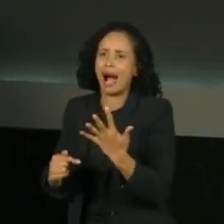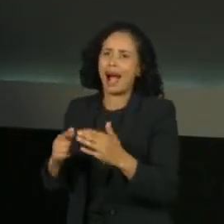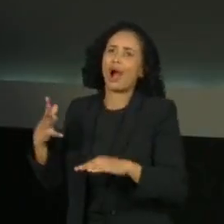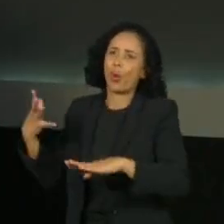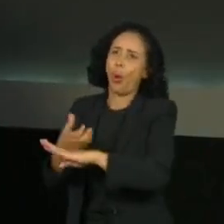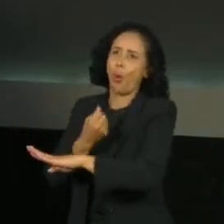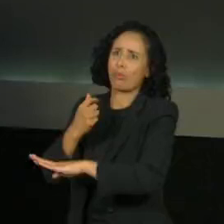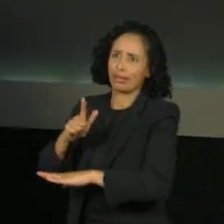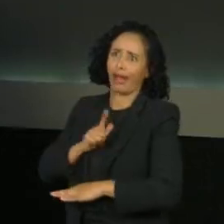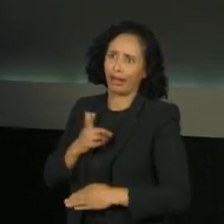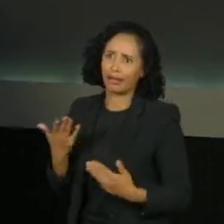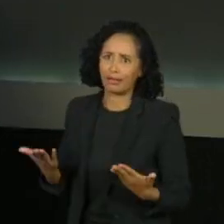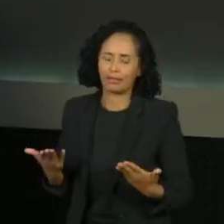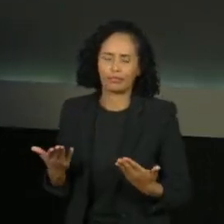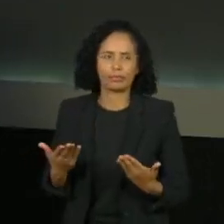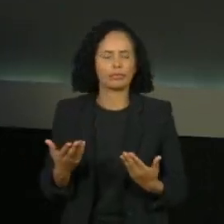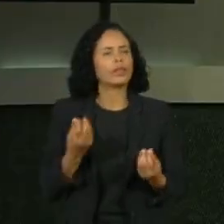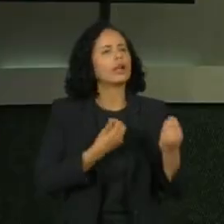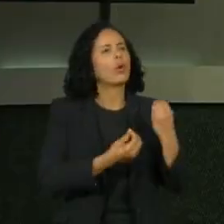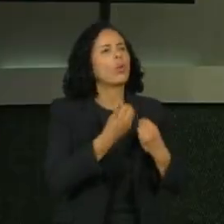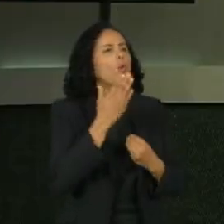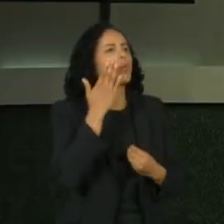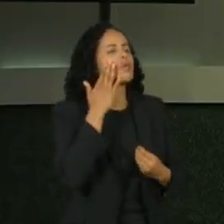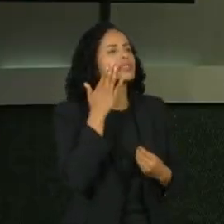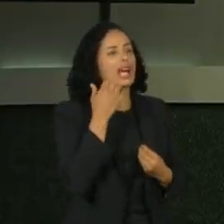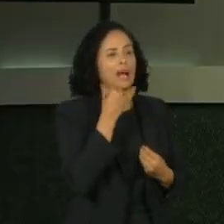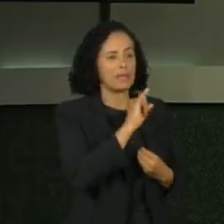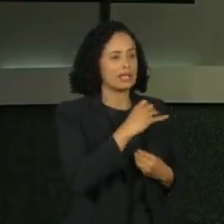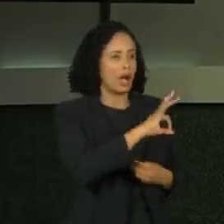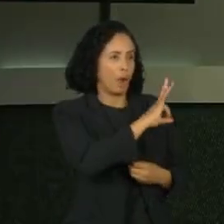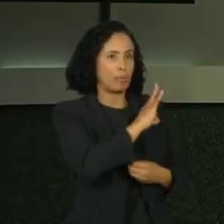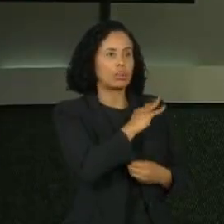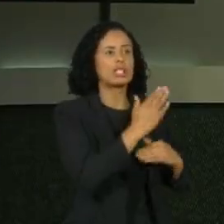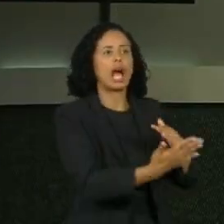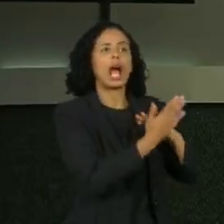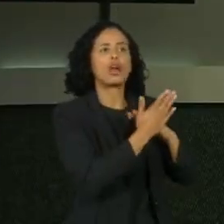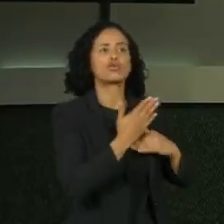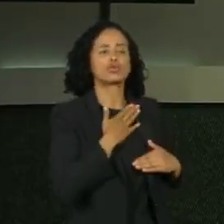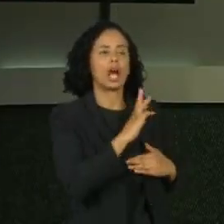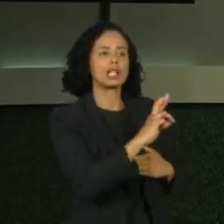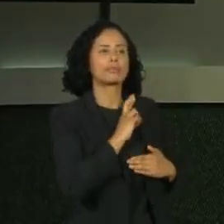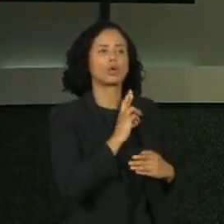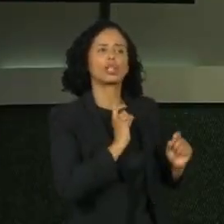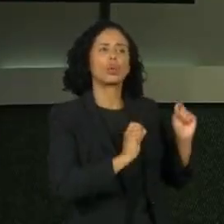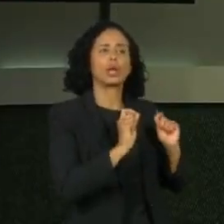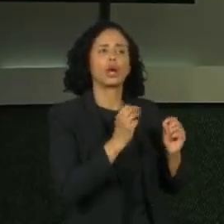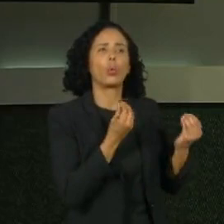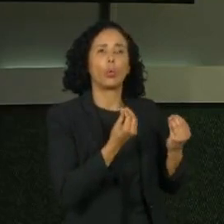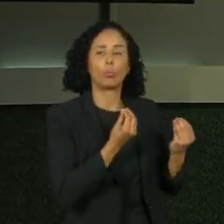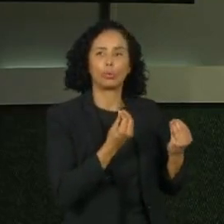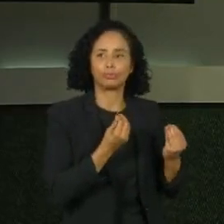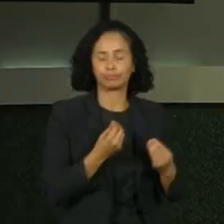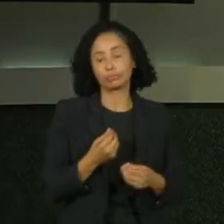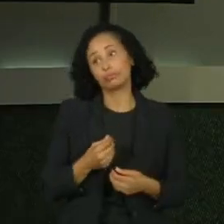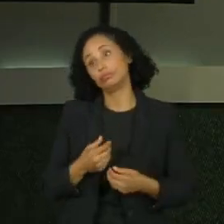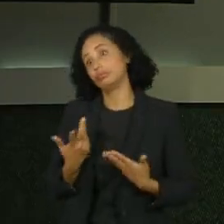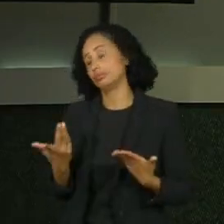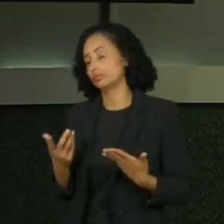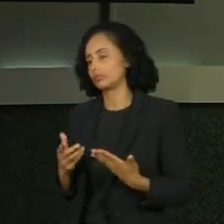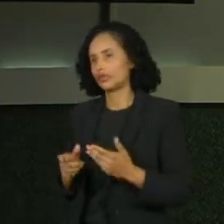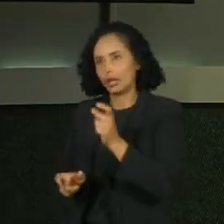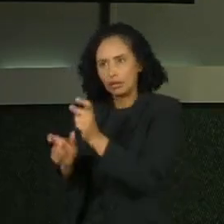que se espera das autoridades? Bom, eu esperaria, como cidadão, uma investigação